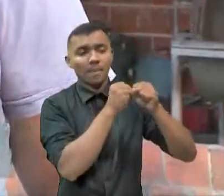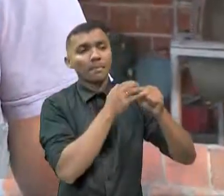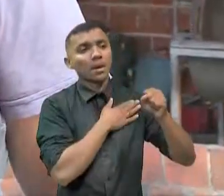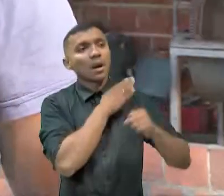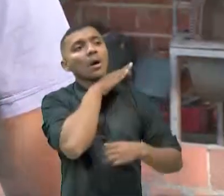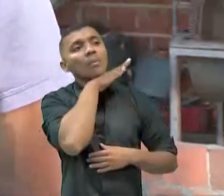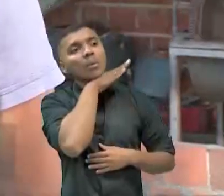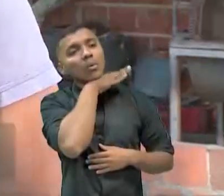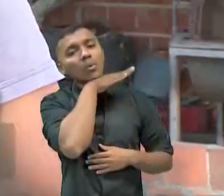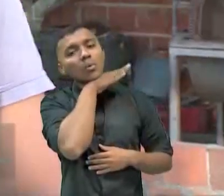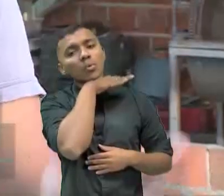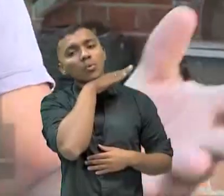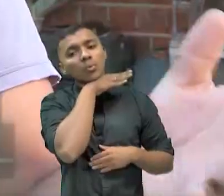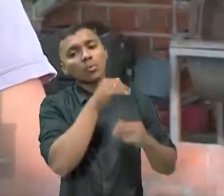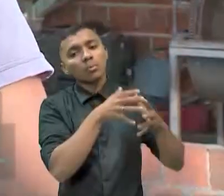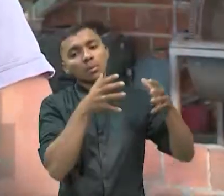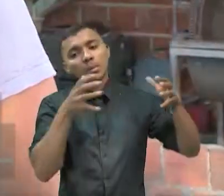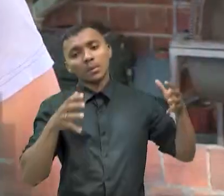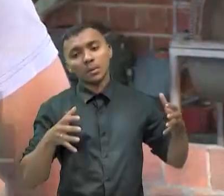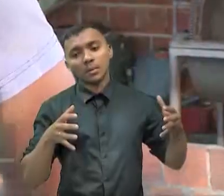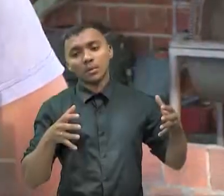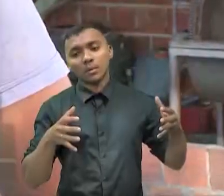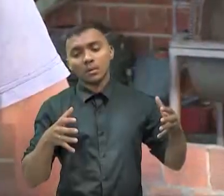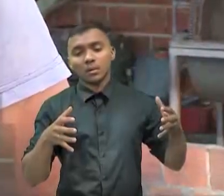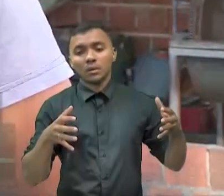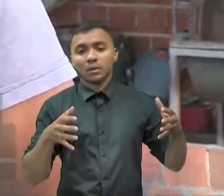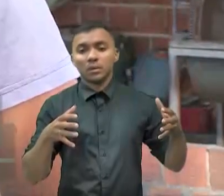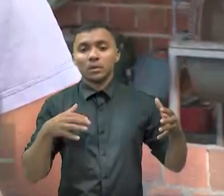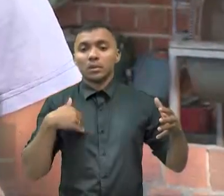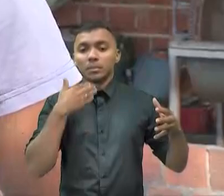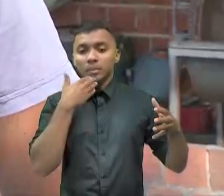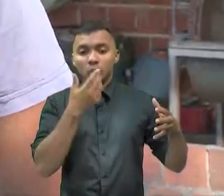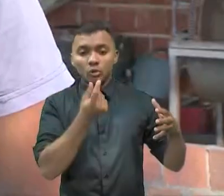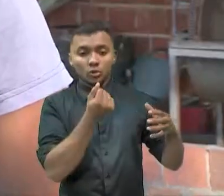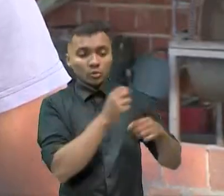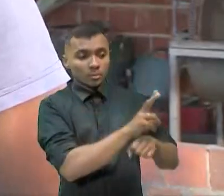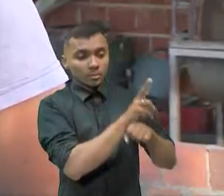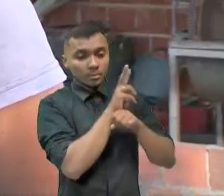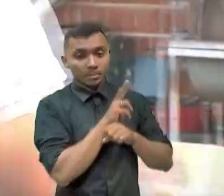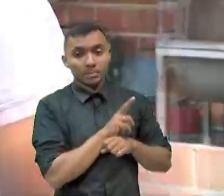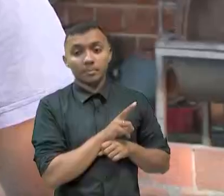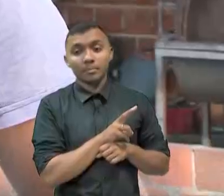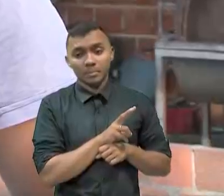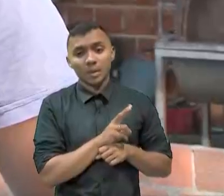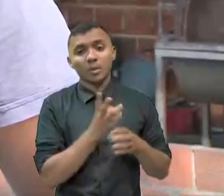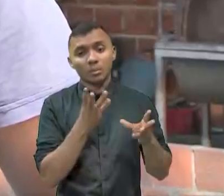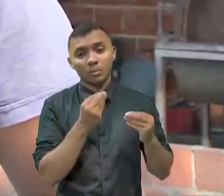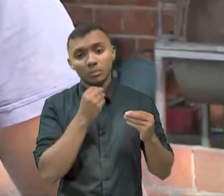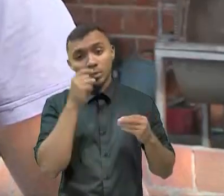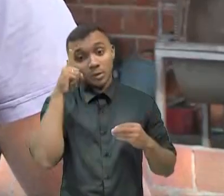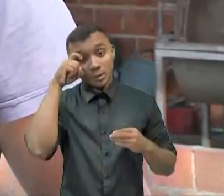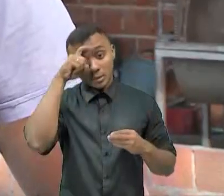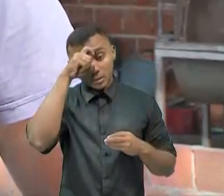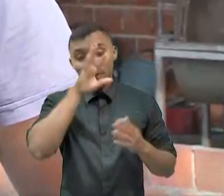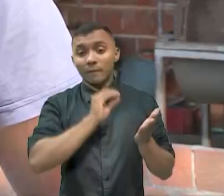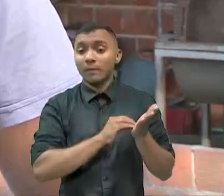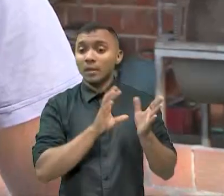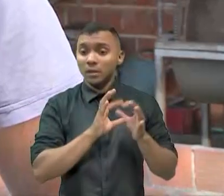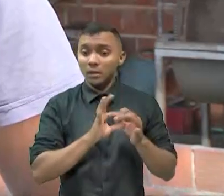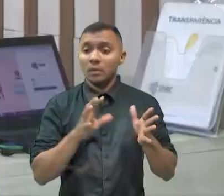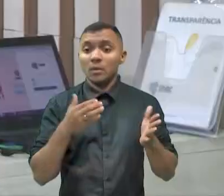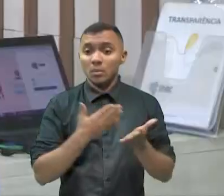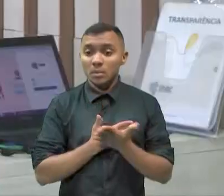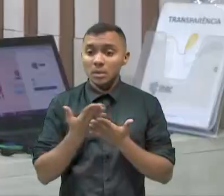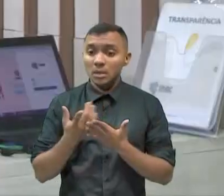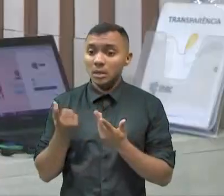comecei. Aí eu dei entrada no empréstimo aí, mas está dando burocracia. Está faltando essa licença para mim conseguir o